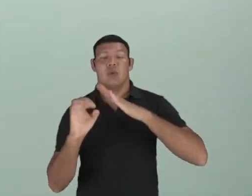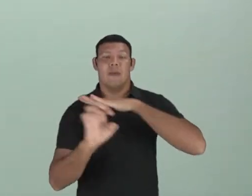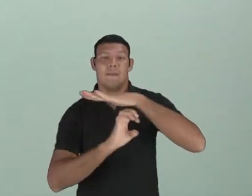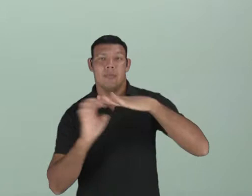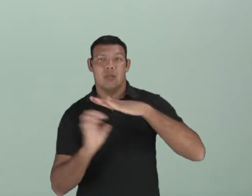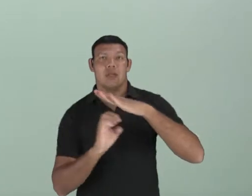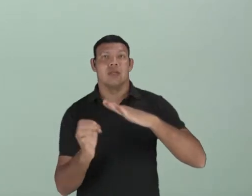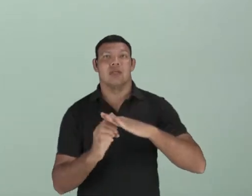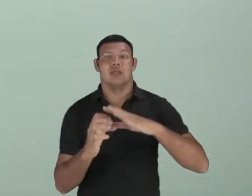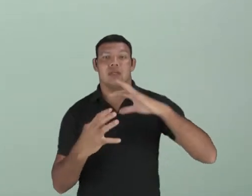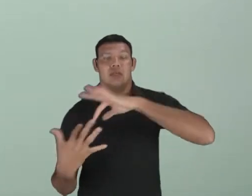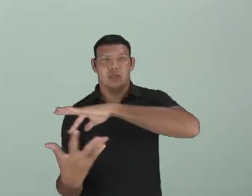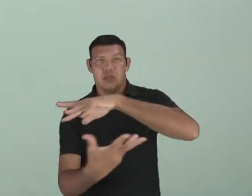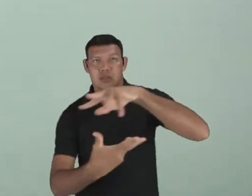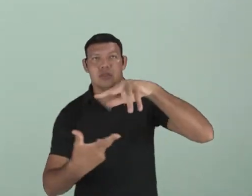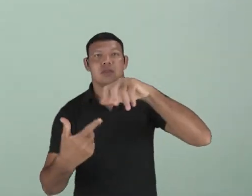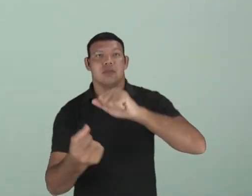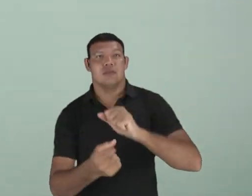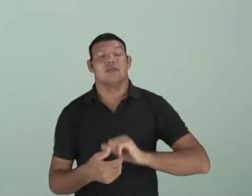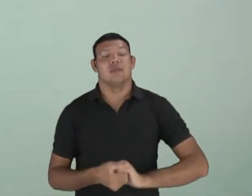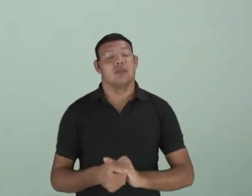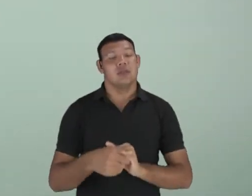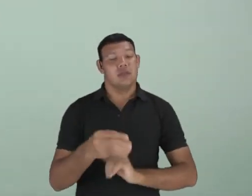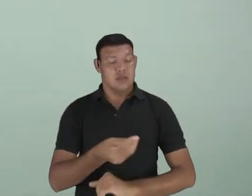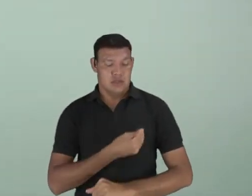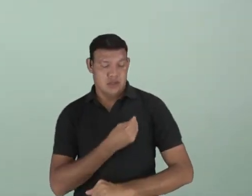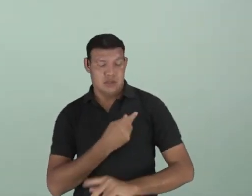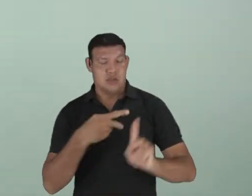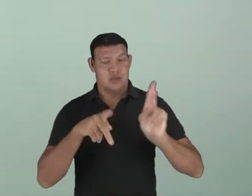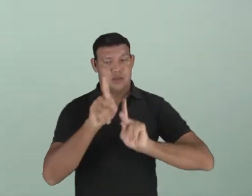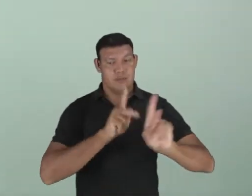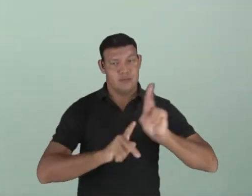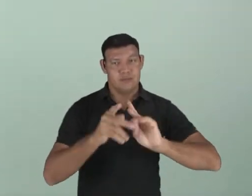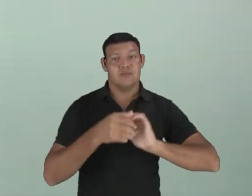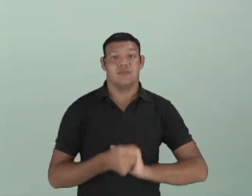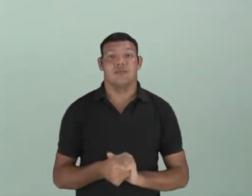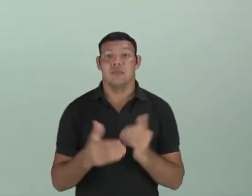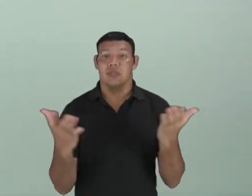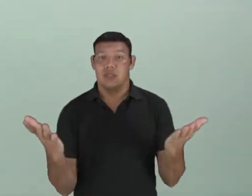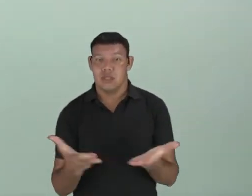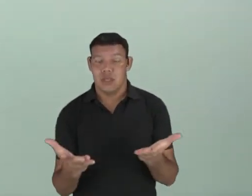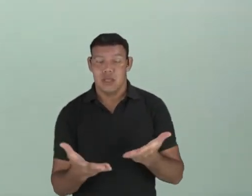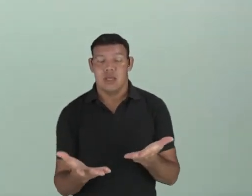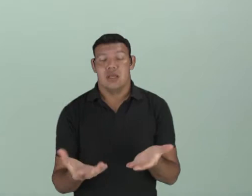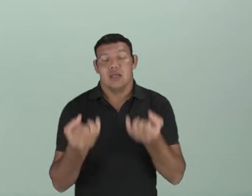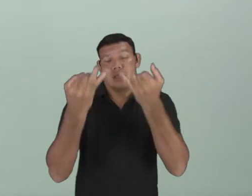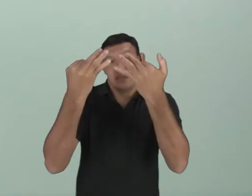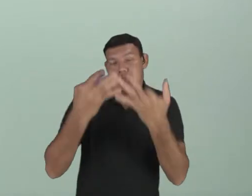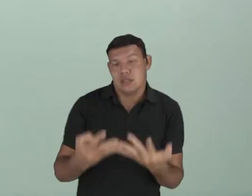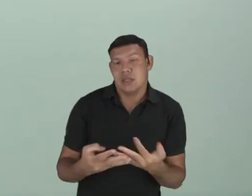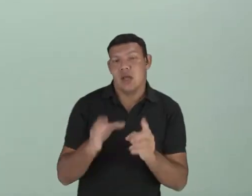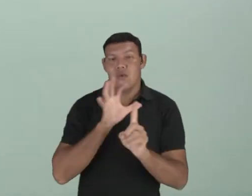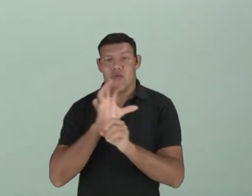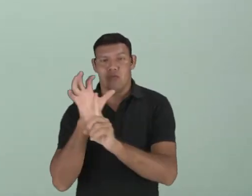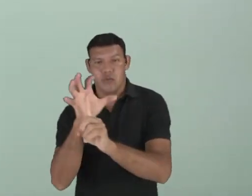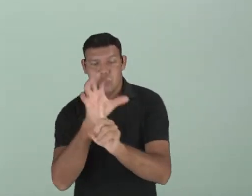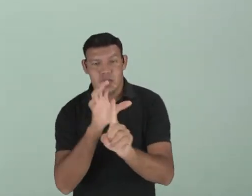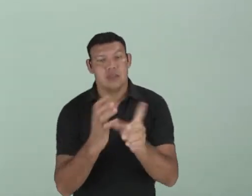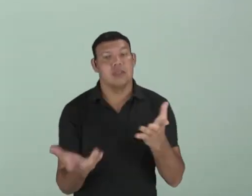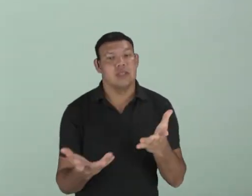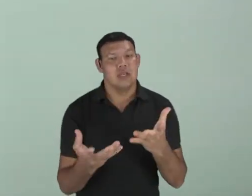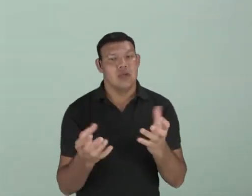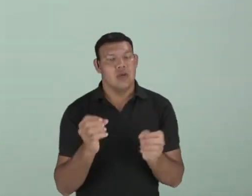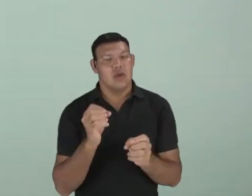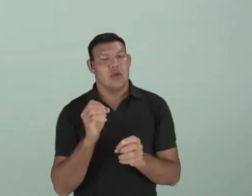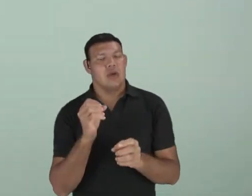dela e de que forma elas atuam na vida da população, na sociedade, dentro de um país,